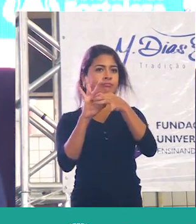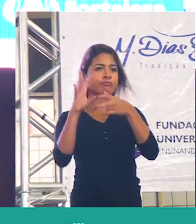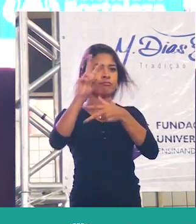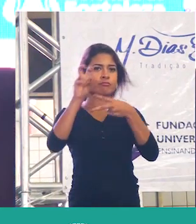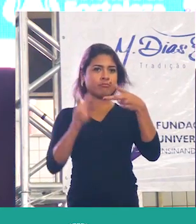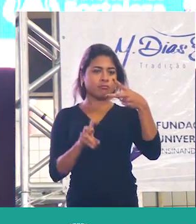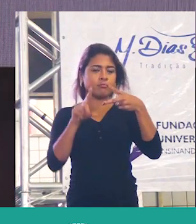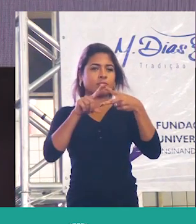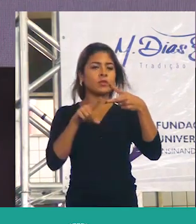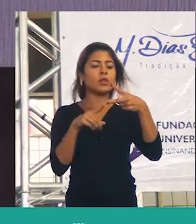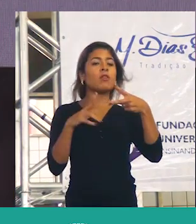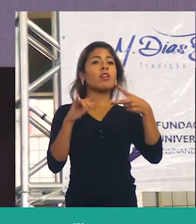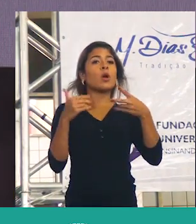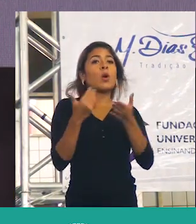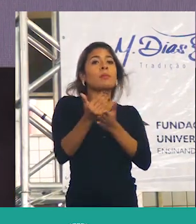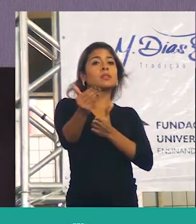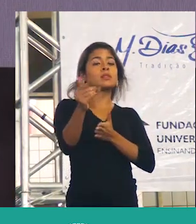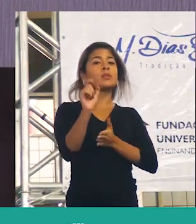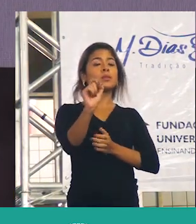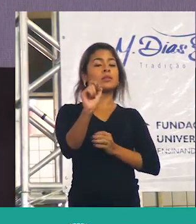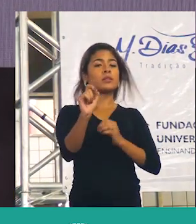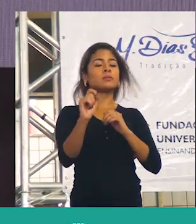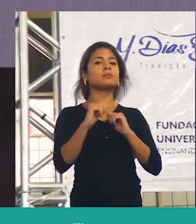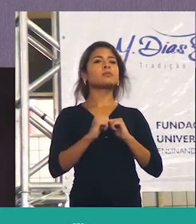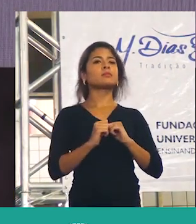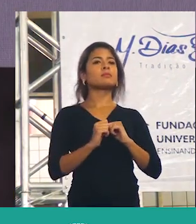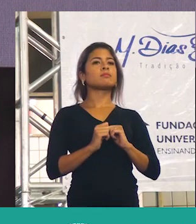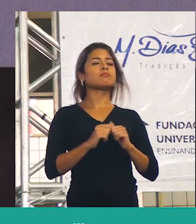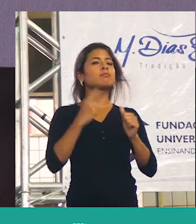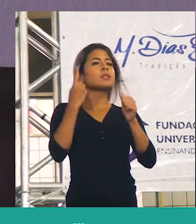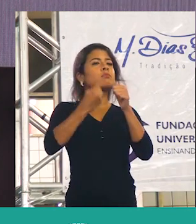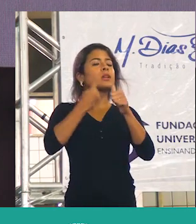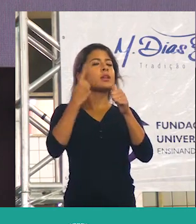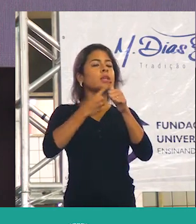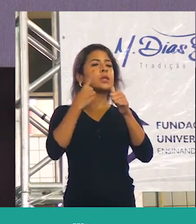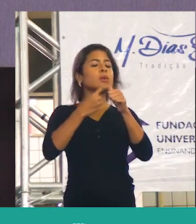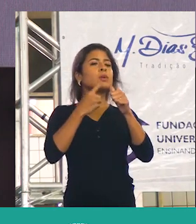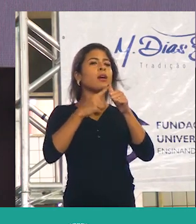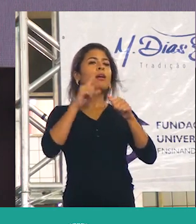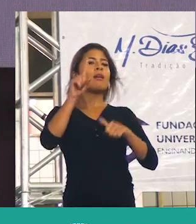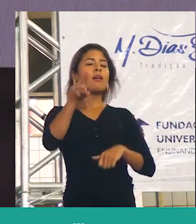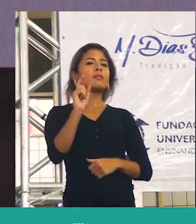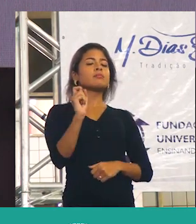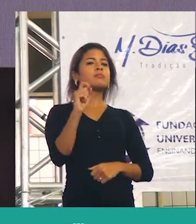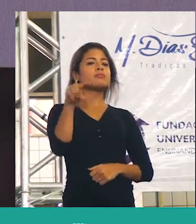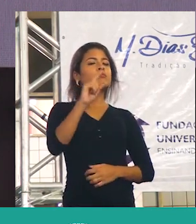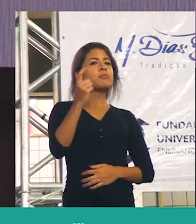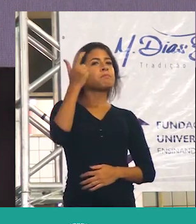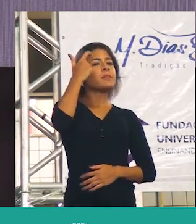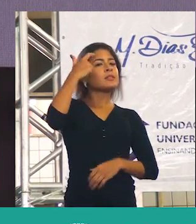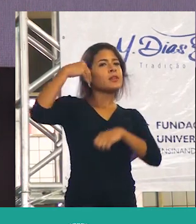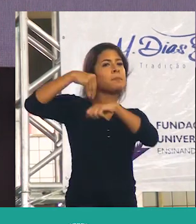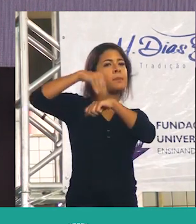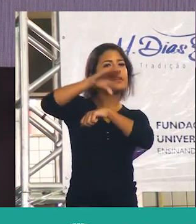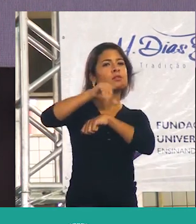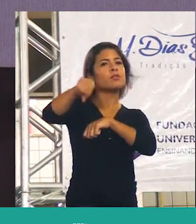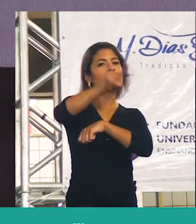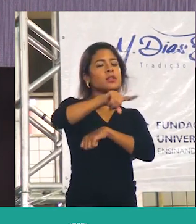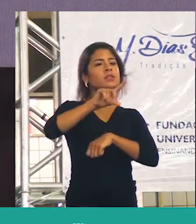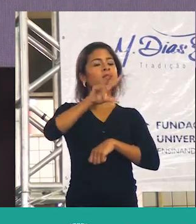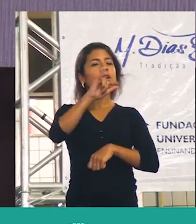vamos começar, na verdade, com um pensamento para nos fortalecer nessa